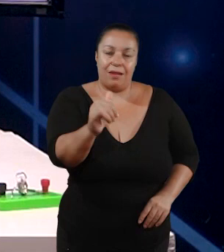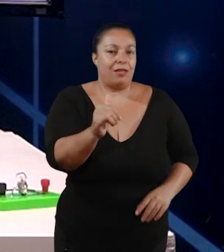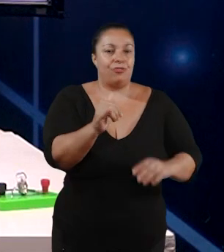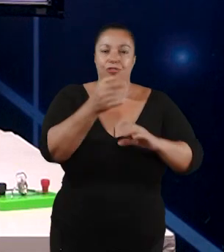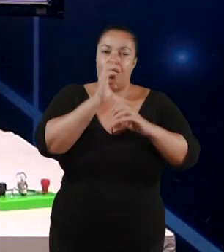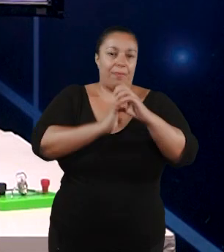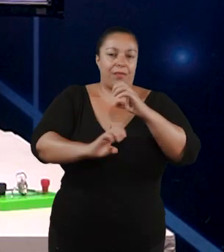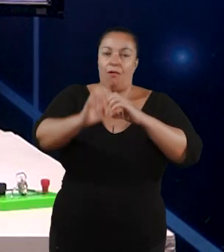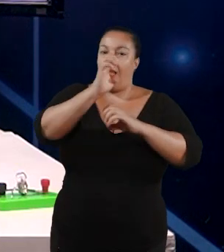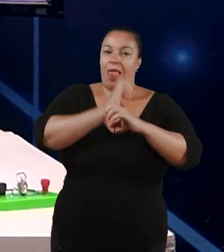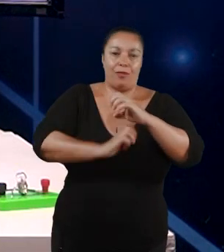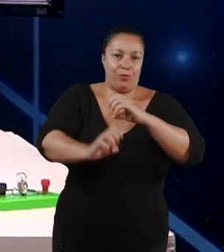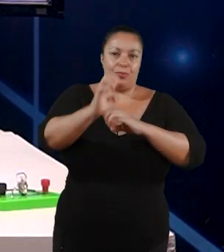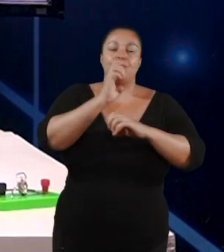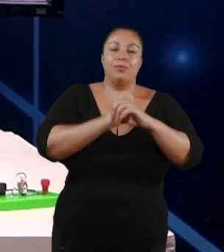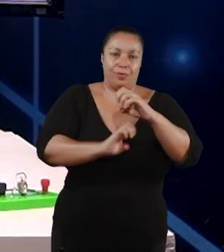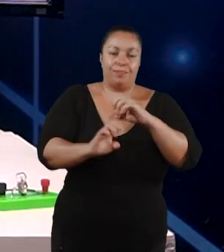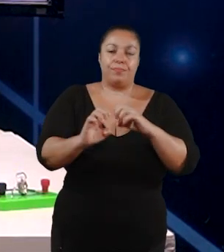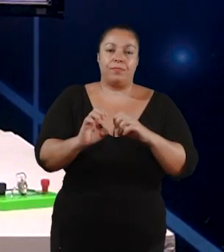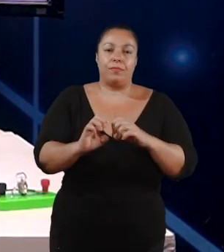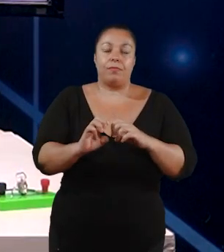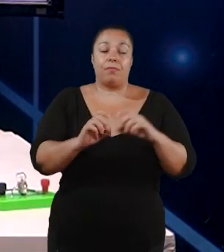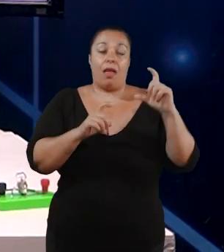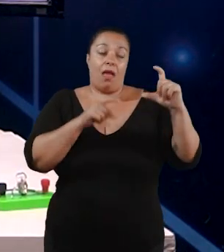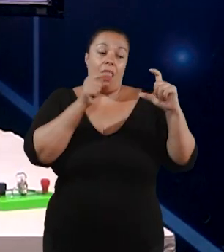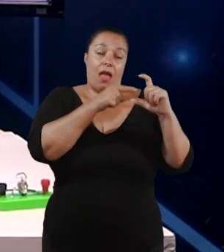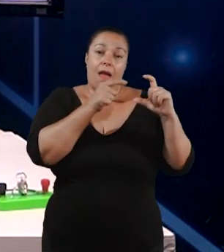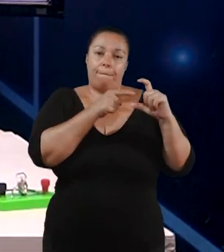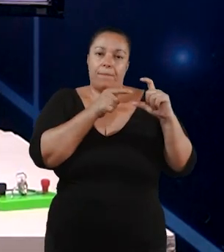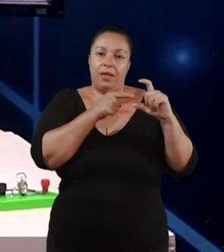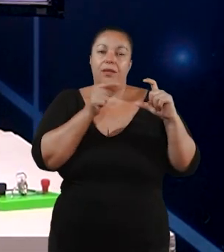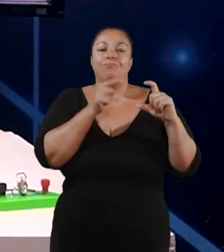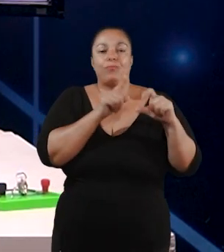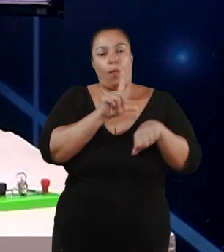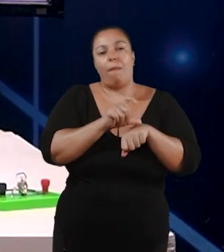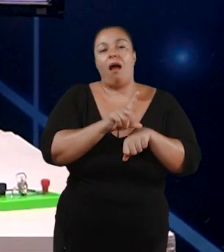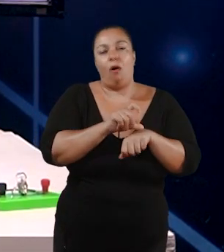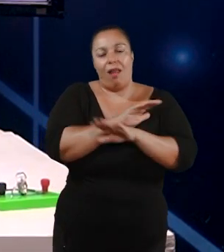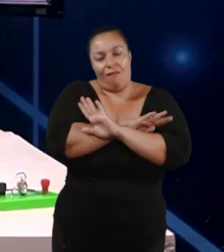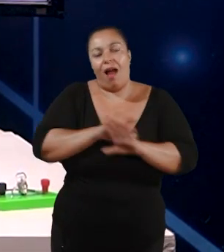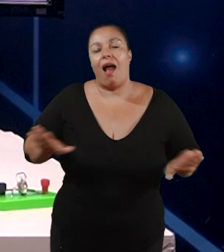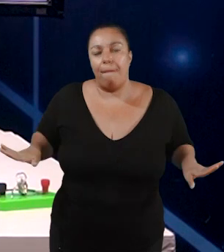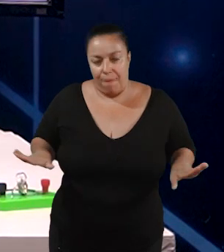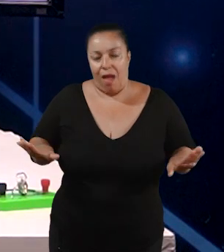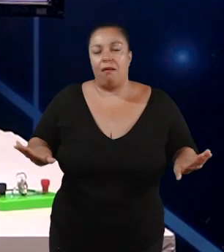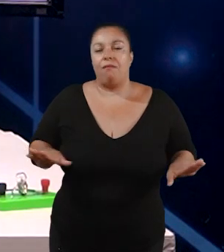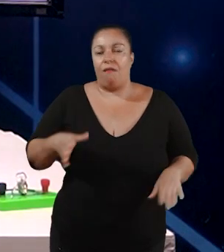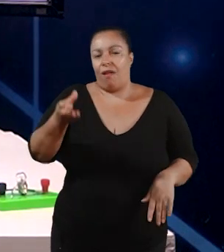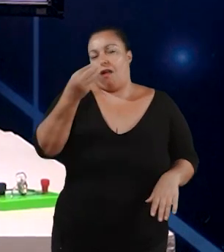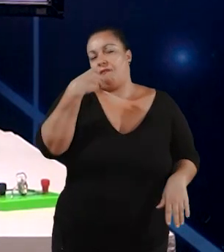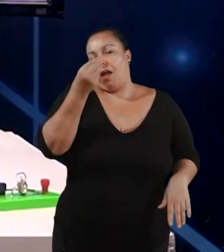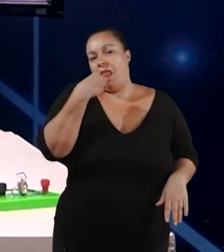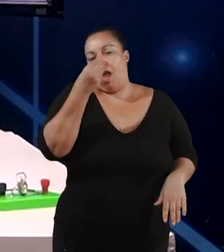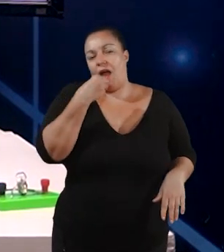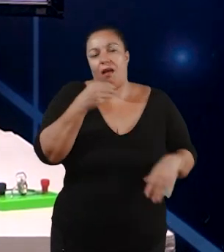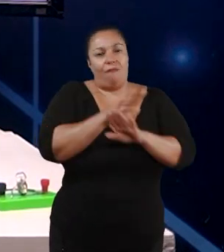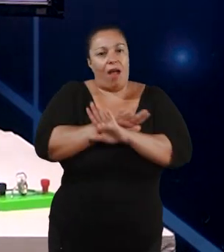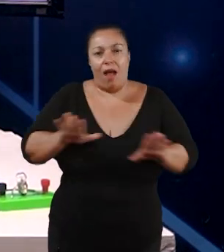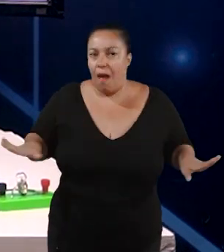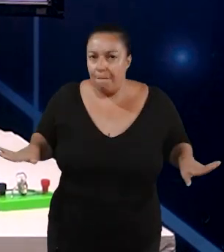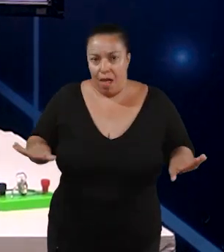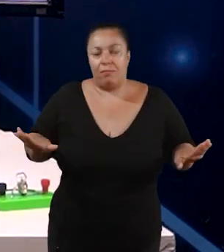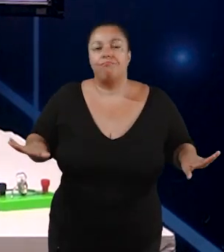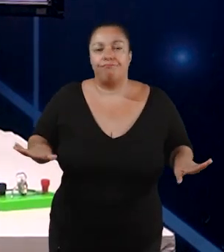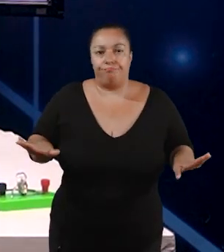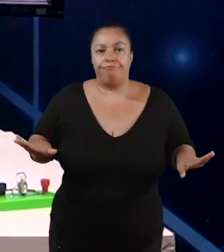elétrons. A pilha é infinita? Não. Uma hora ela vai acabar, né? Uma hora ela fica fraca, uma hora ela vai deixar de